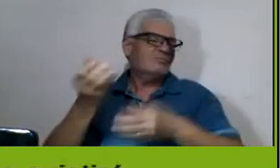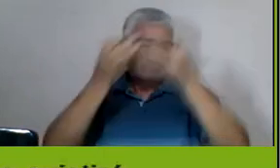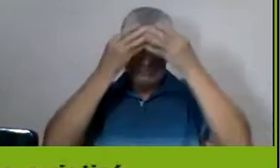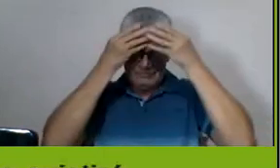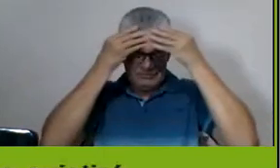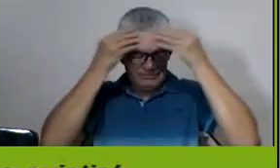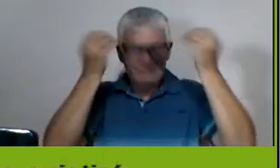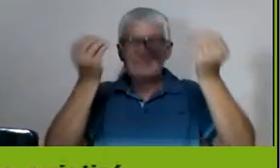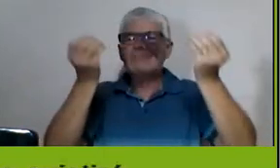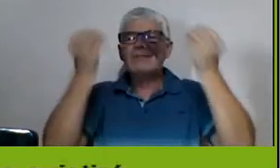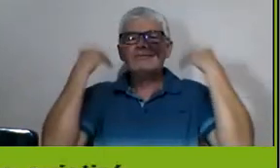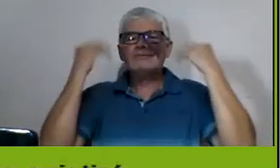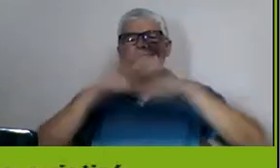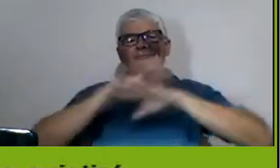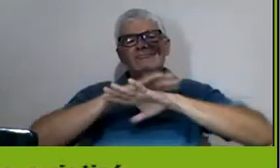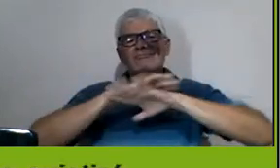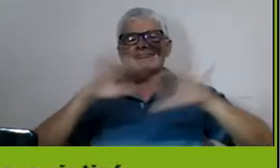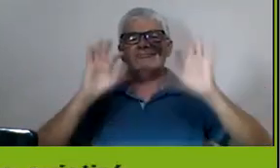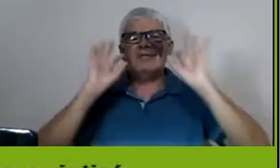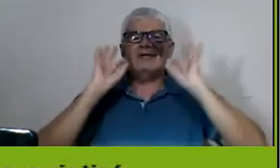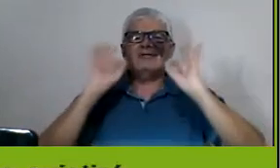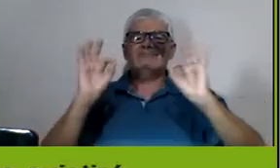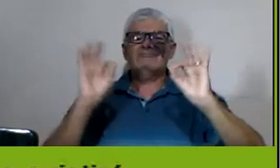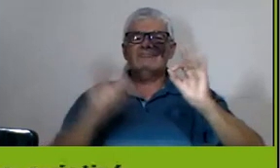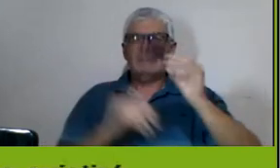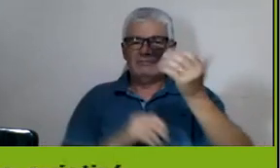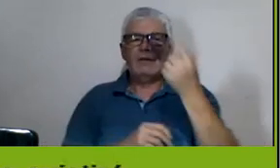Os hebreus tinham, até hoje, acho, né? Judeus, né?